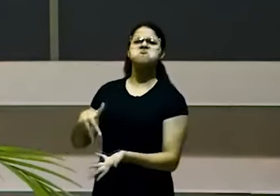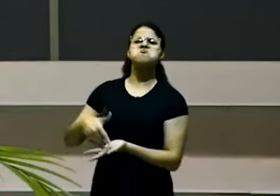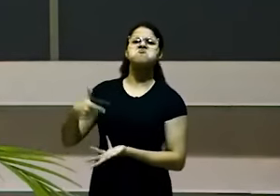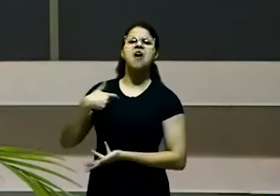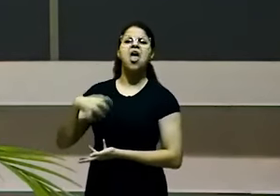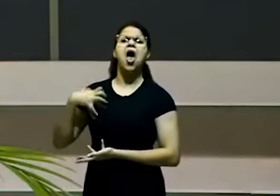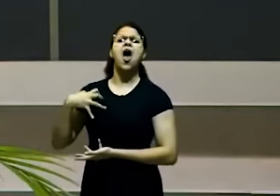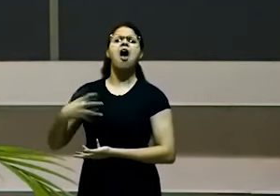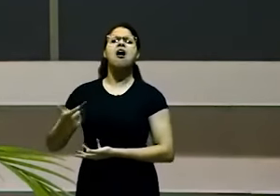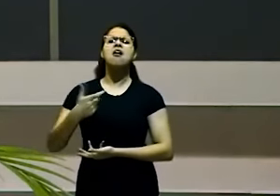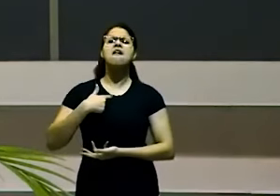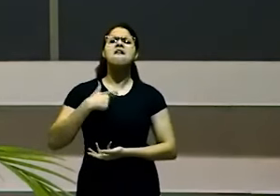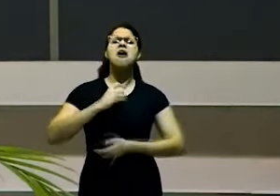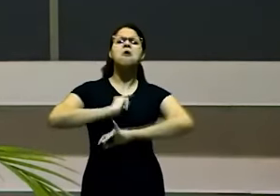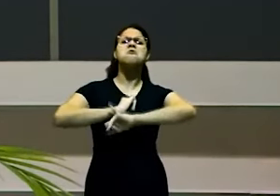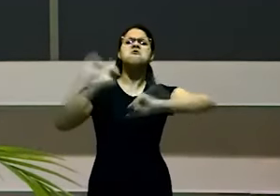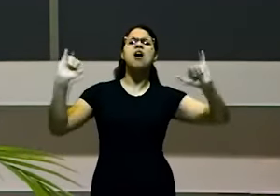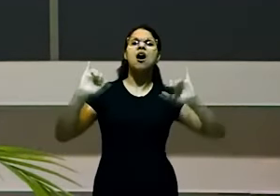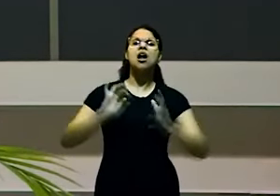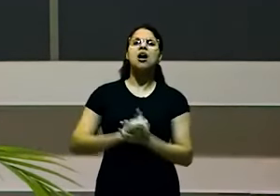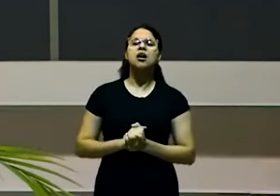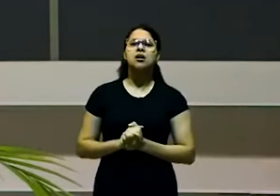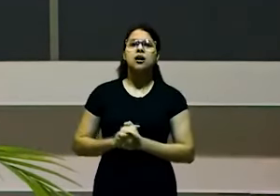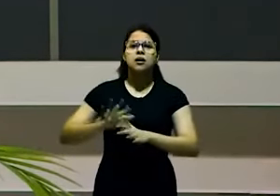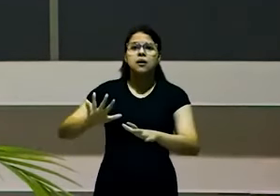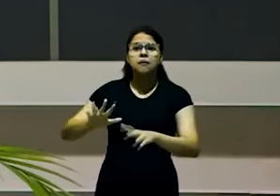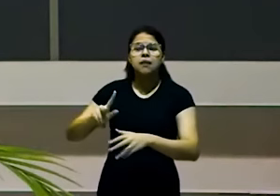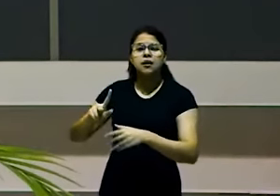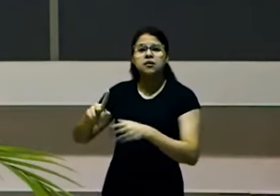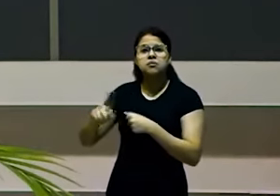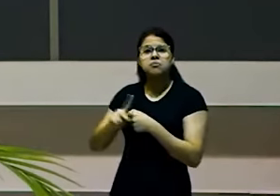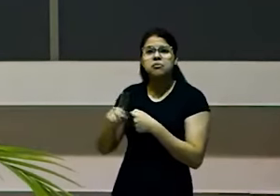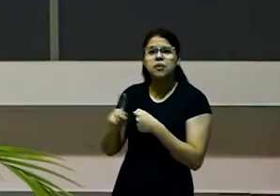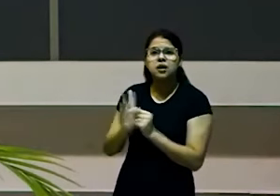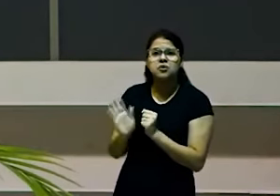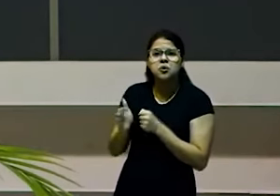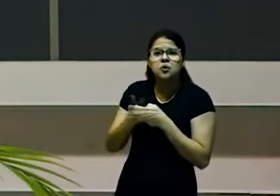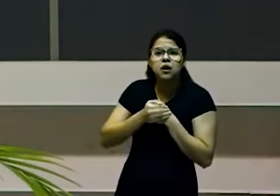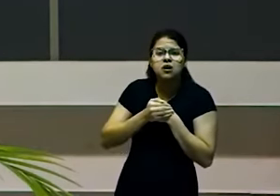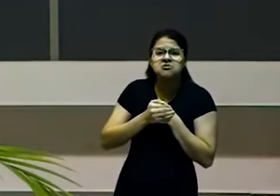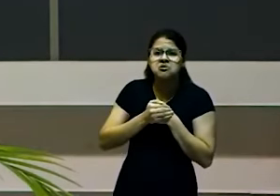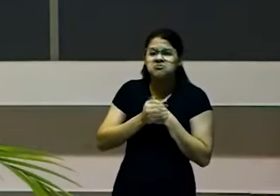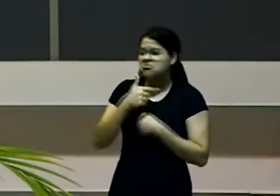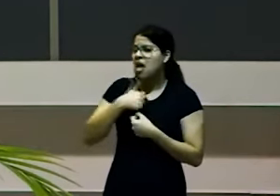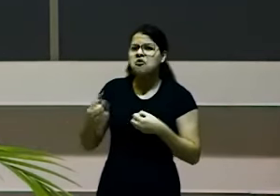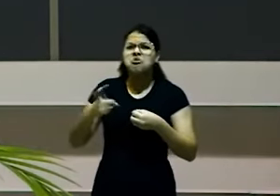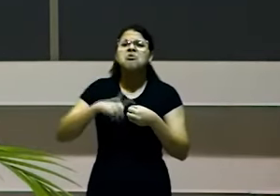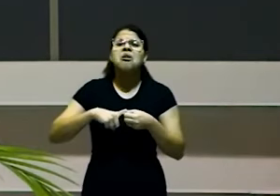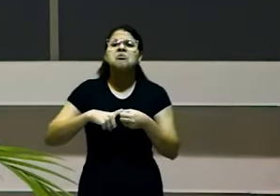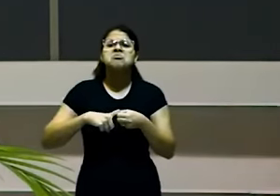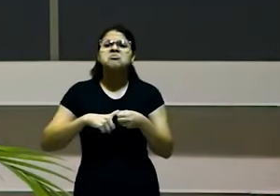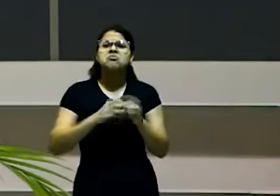falar a Bíblia diz que ele diz assim eu vou pescar que é o Capítulo de número que nós